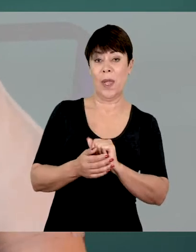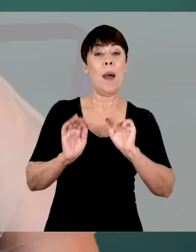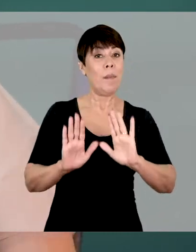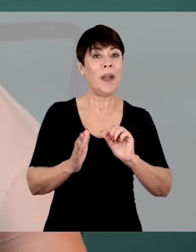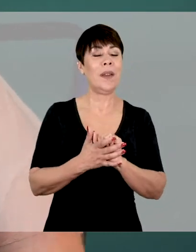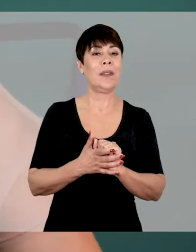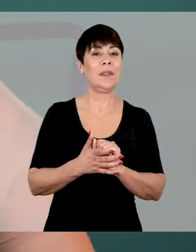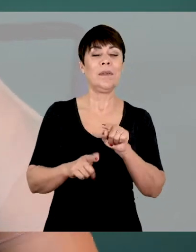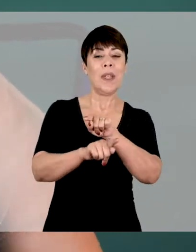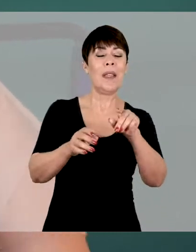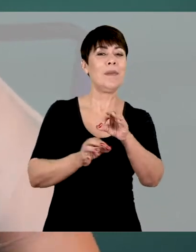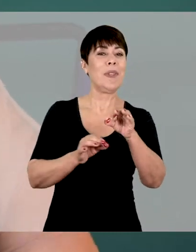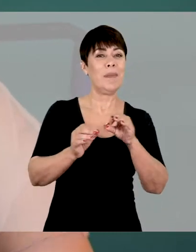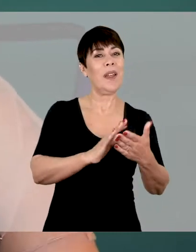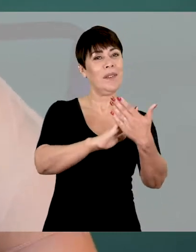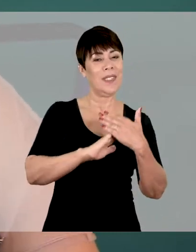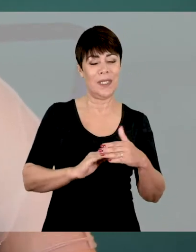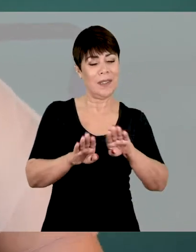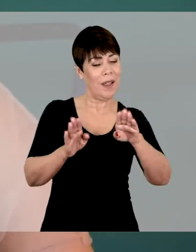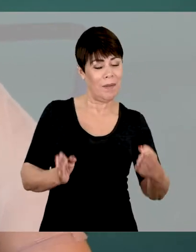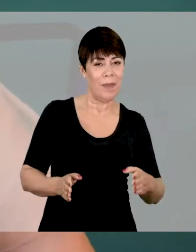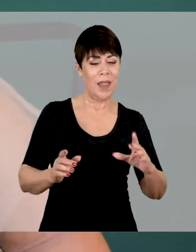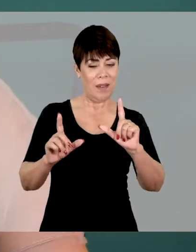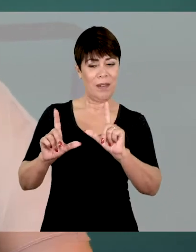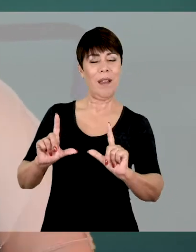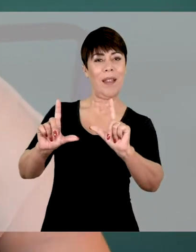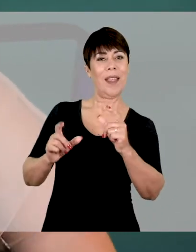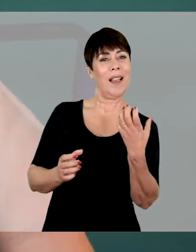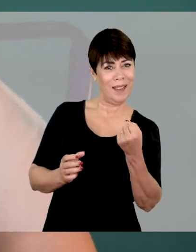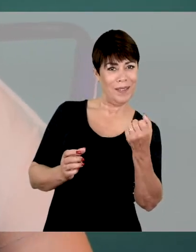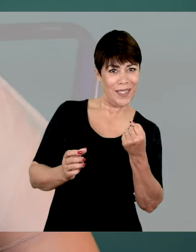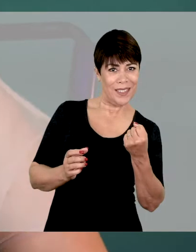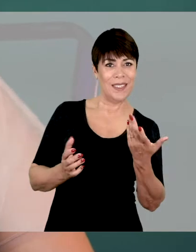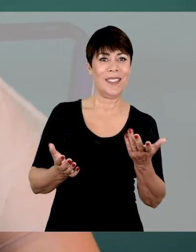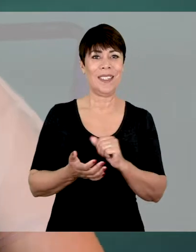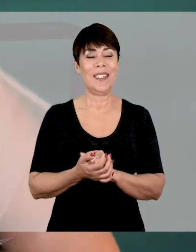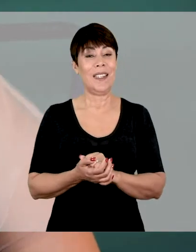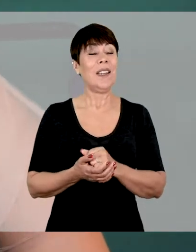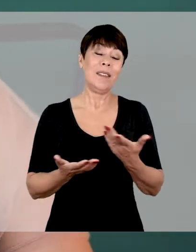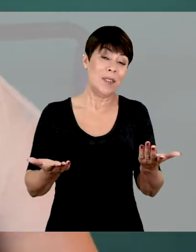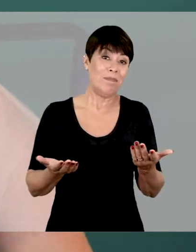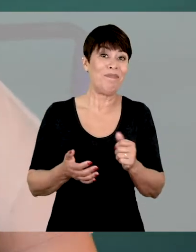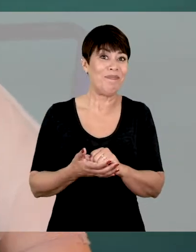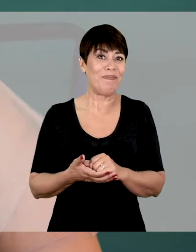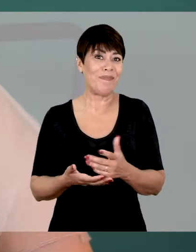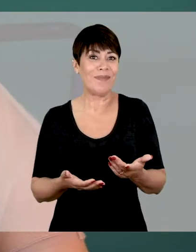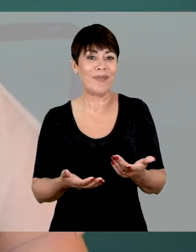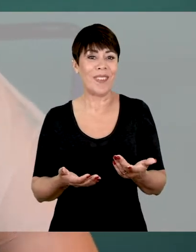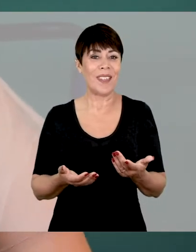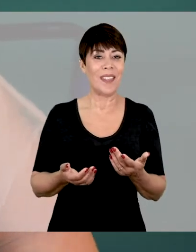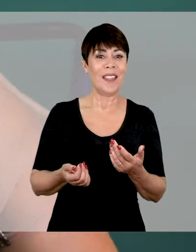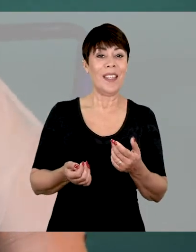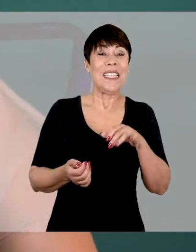coloca a mesa coloco a tela branca então assim